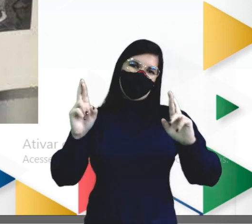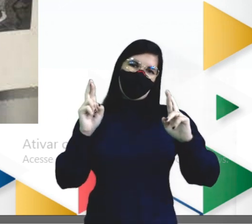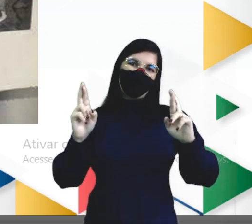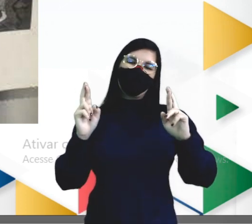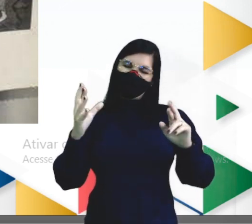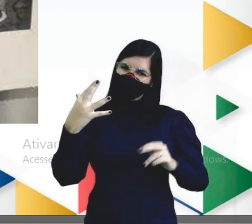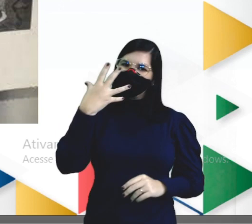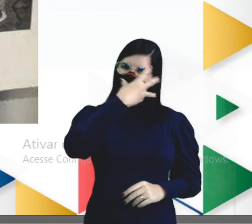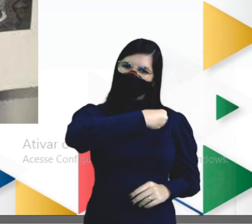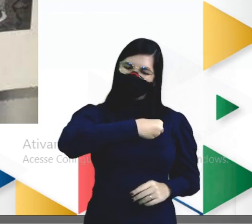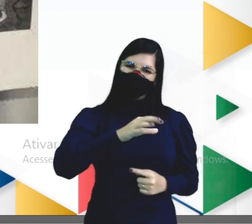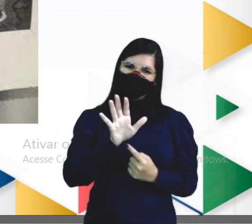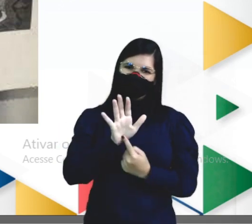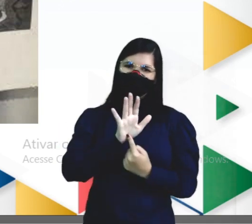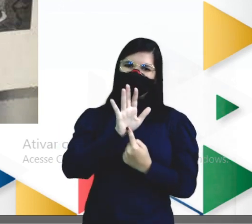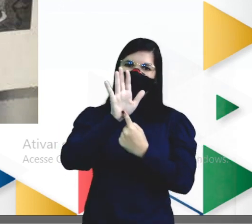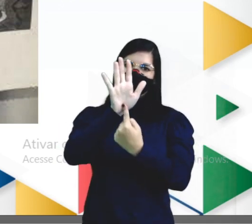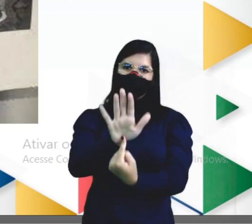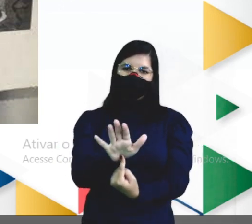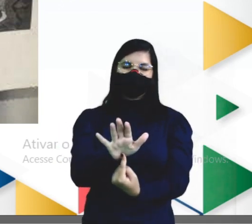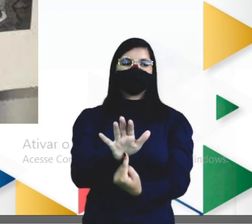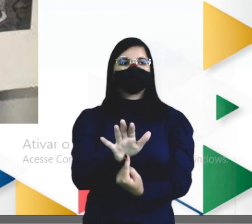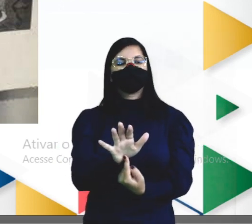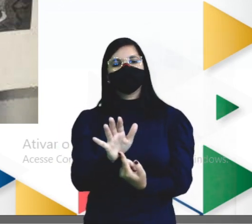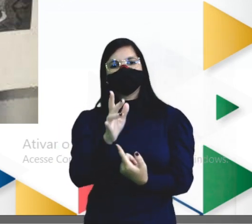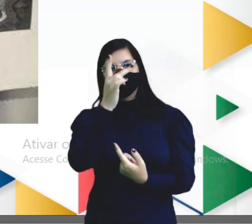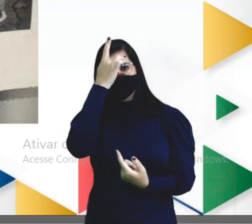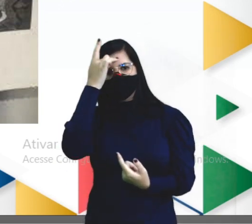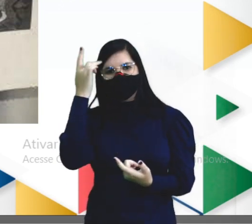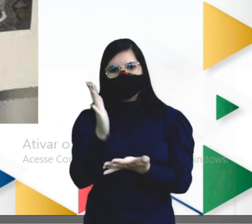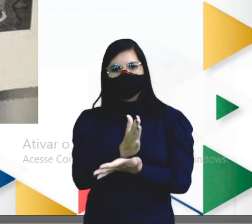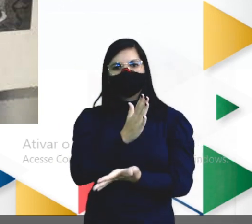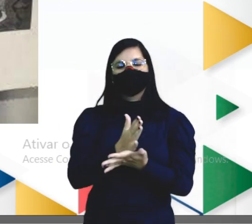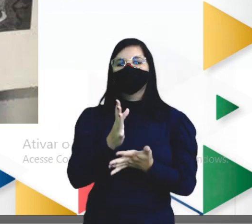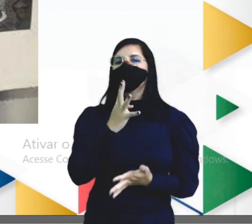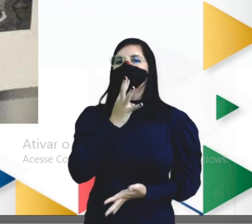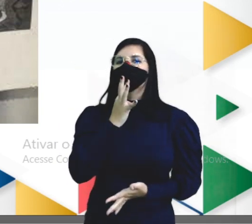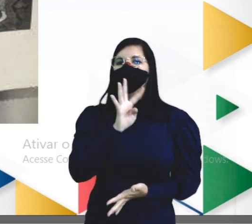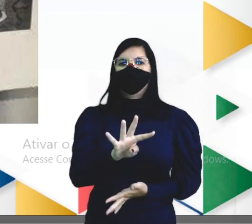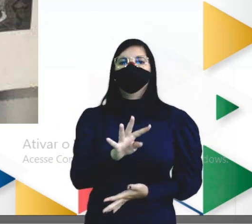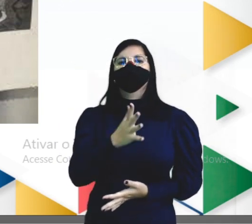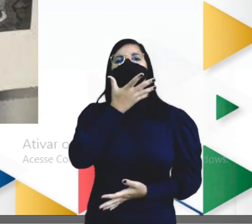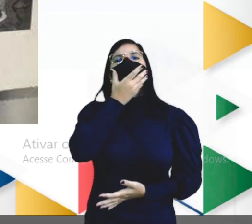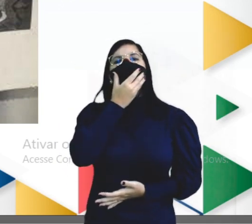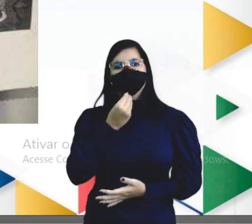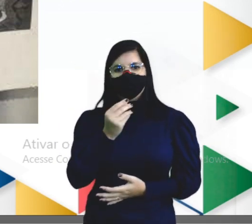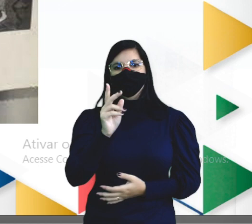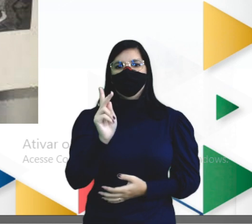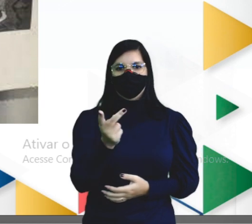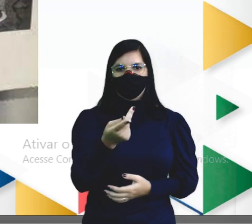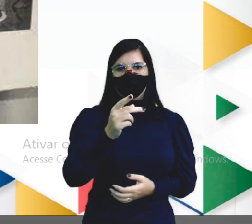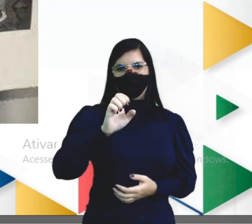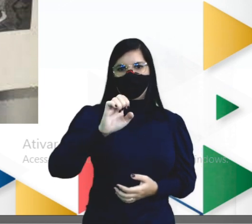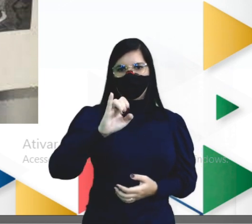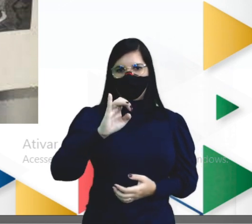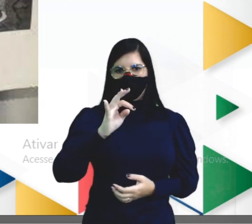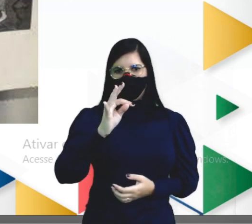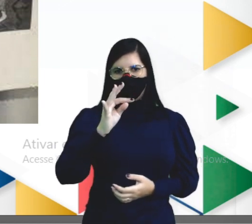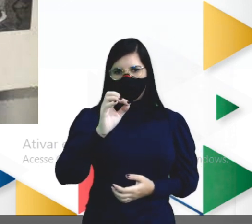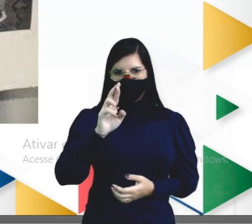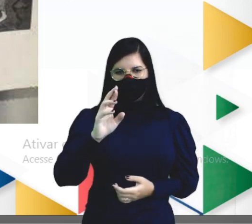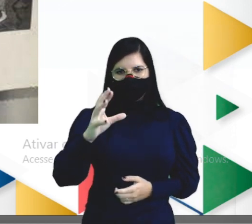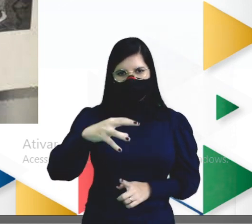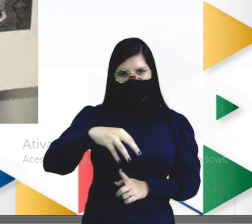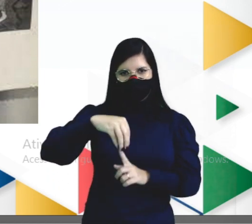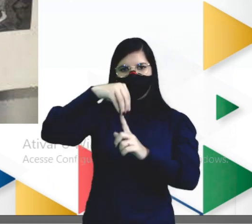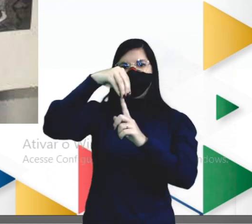belíssimas apresentações, e o que pouca gente sabe, que Heitor dos Prazeres foi um dos primeiros, né? Um dos pioneiros